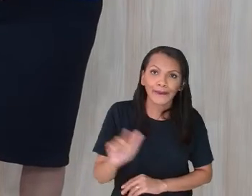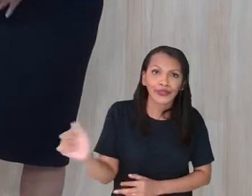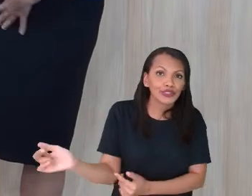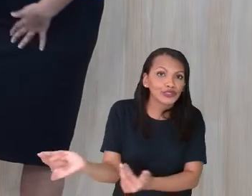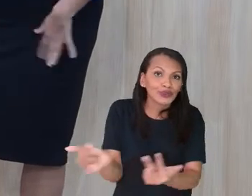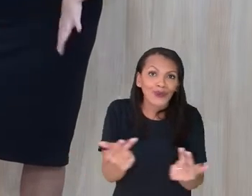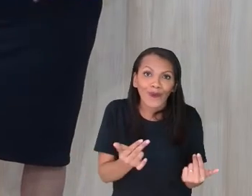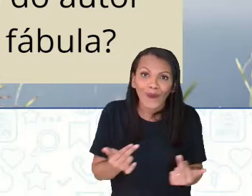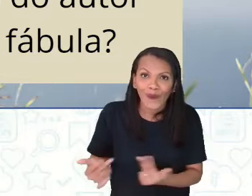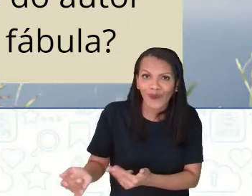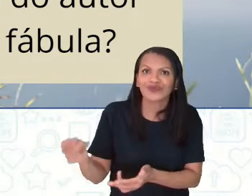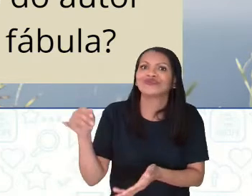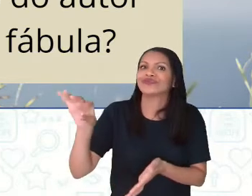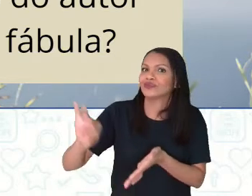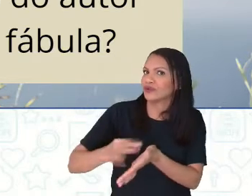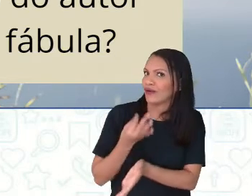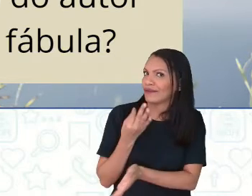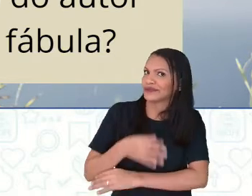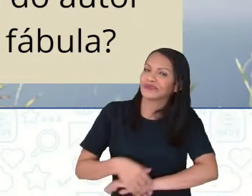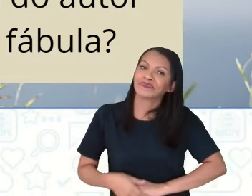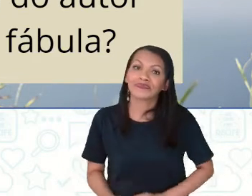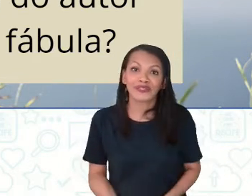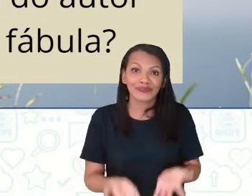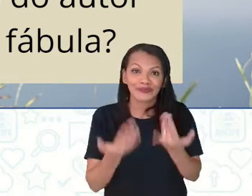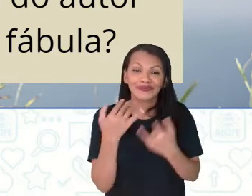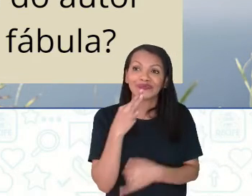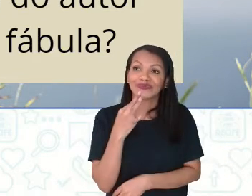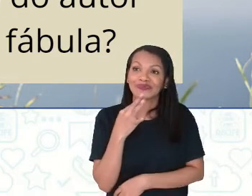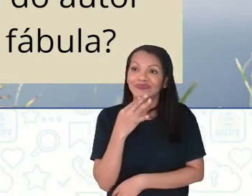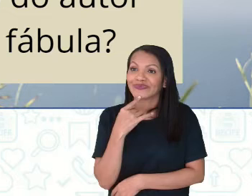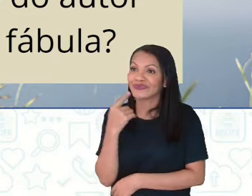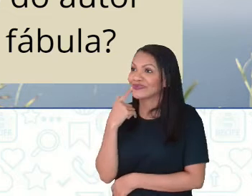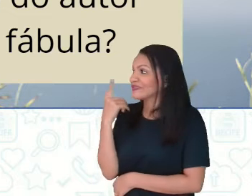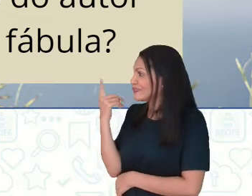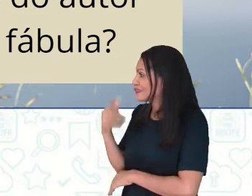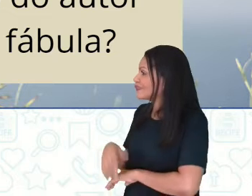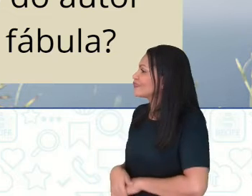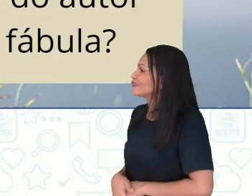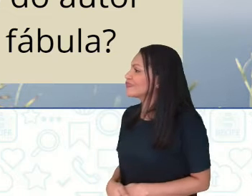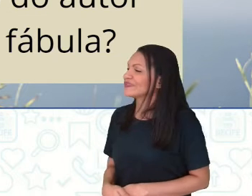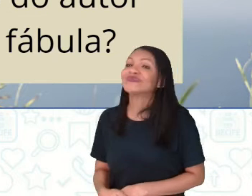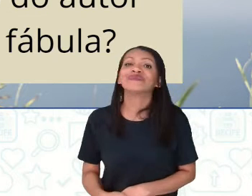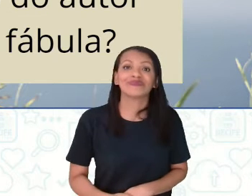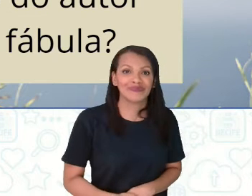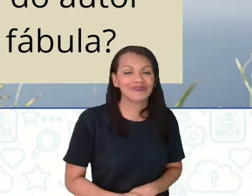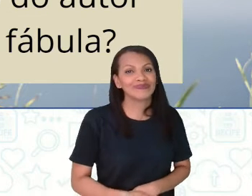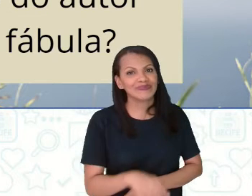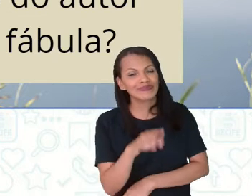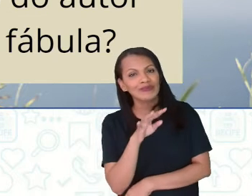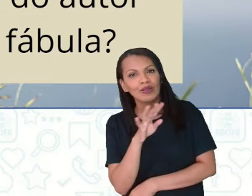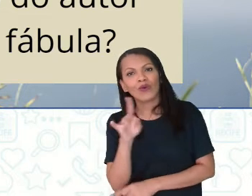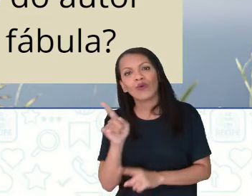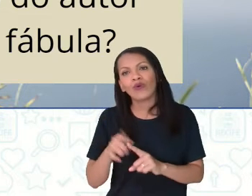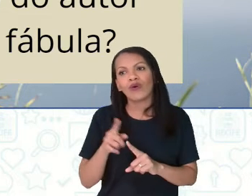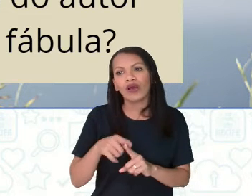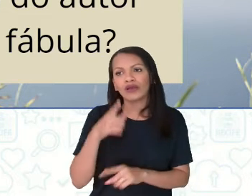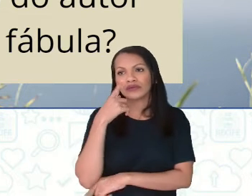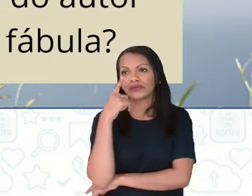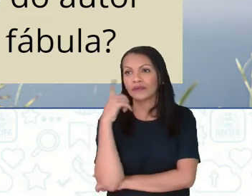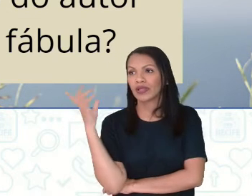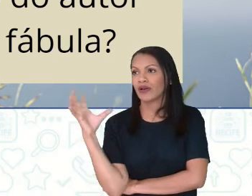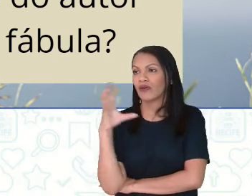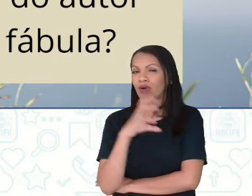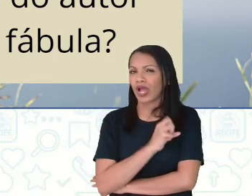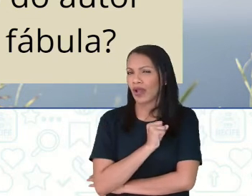Então, ó, vamos conhecer agora a versão do autor de Milor Fernandes, tá? Uma versão dessa fábula. E aqui, um adendo, eu